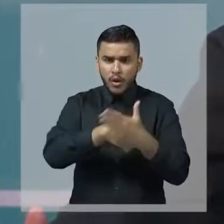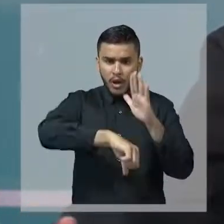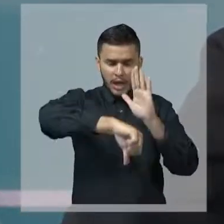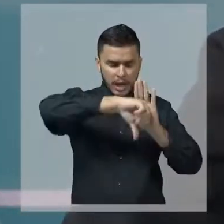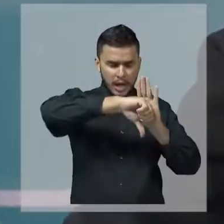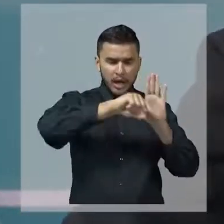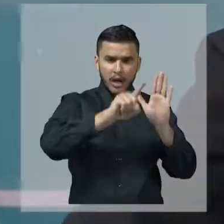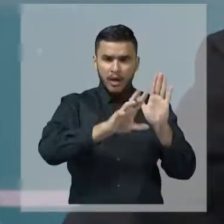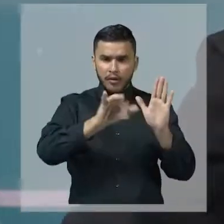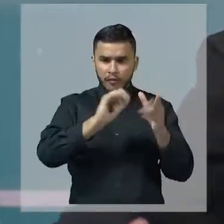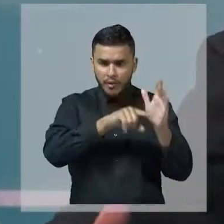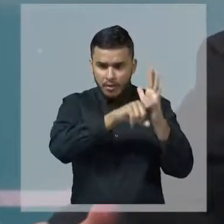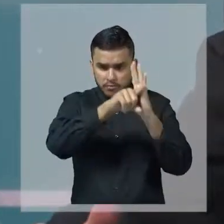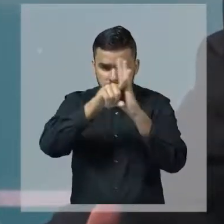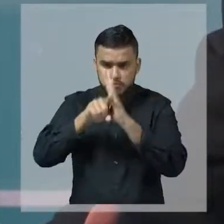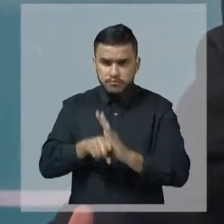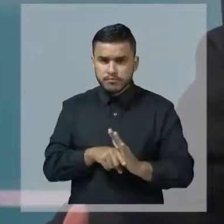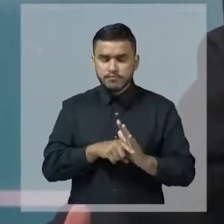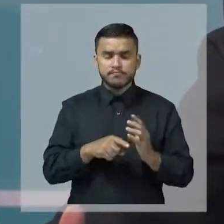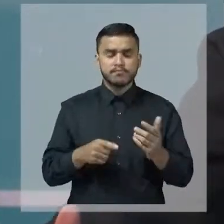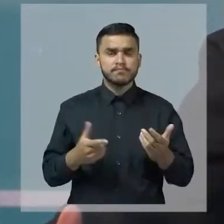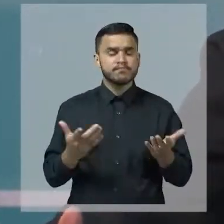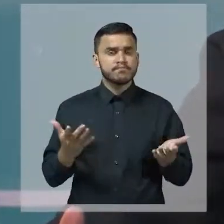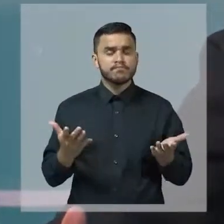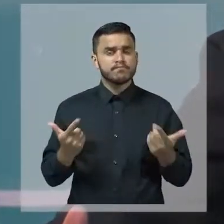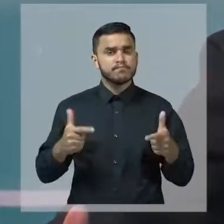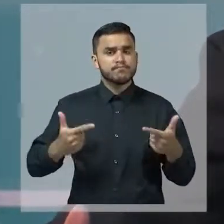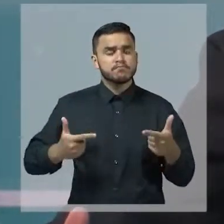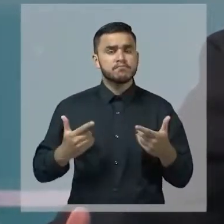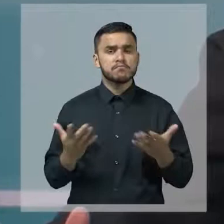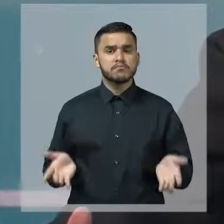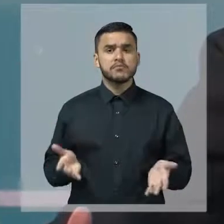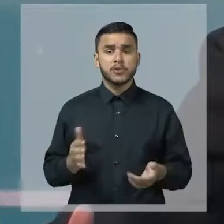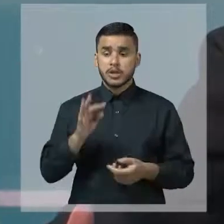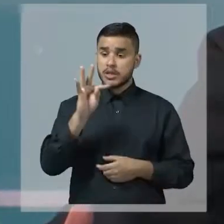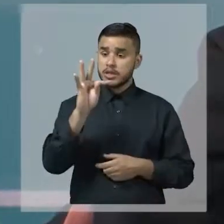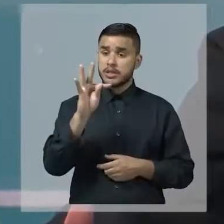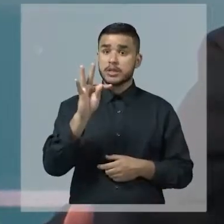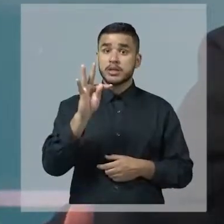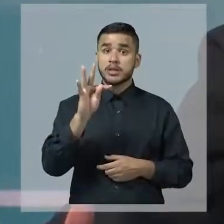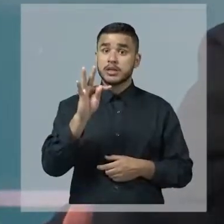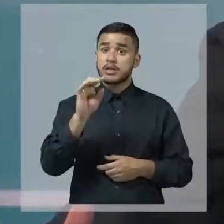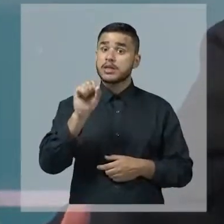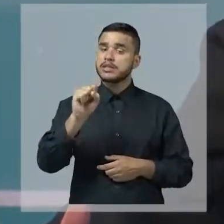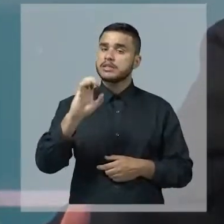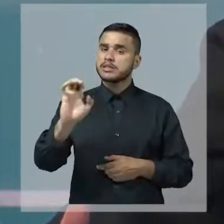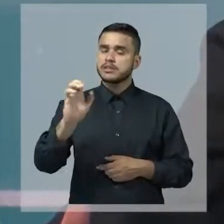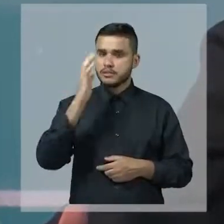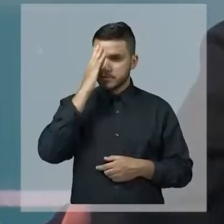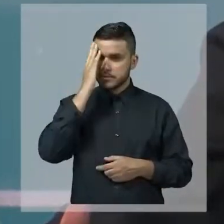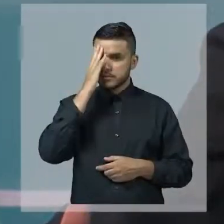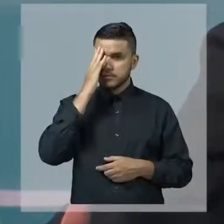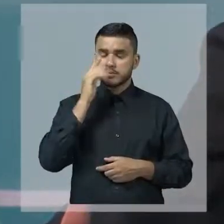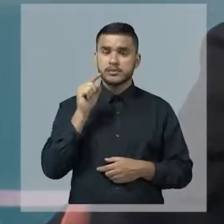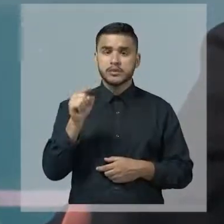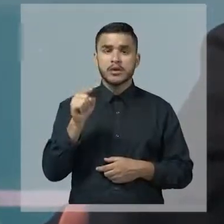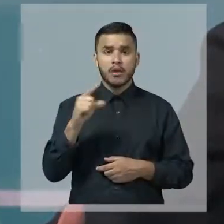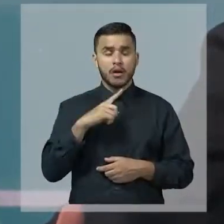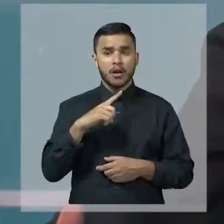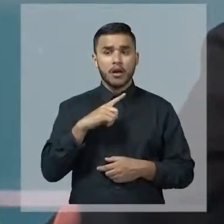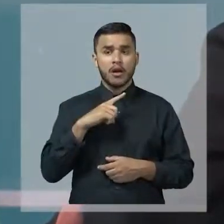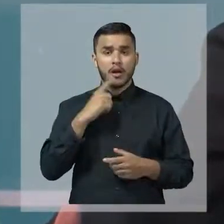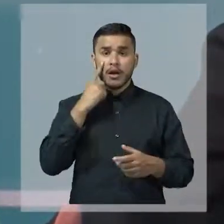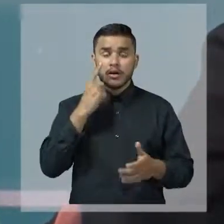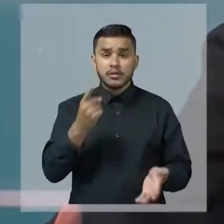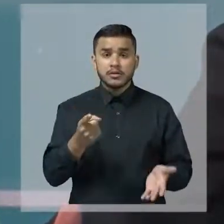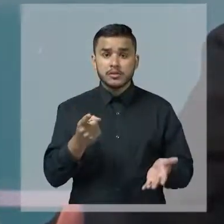existe isso. A própria estrutura do TSE é uma estrutura não voltada ao exame